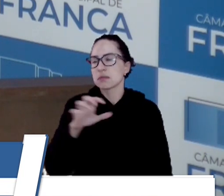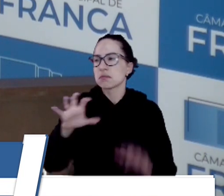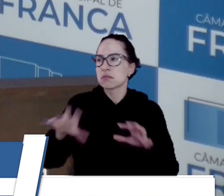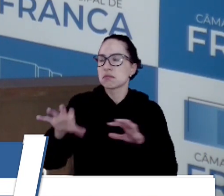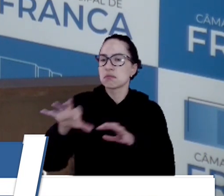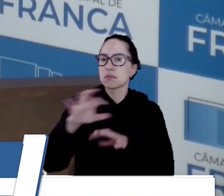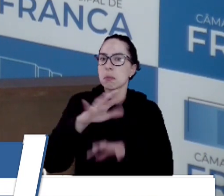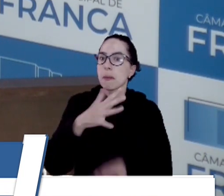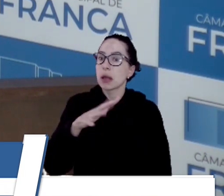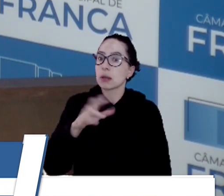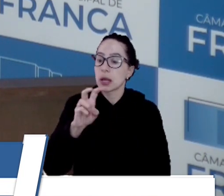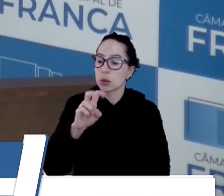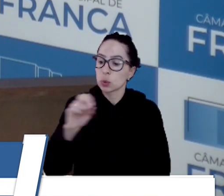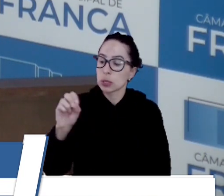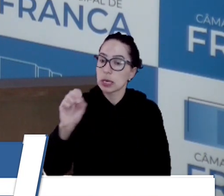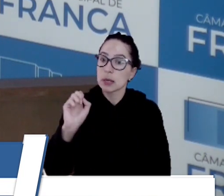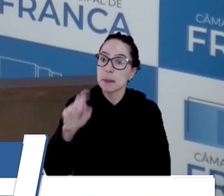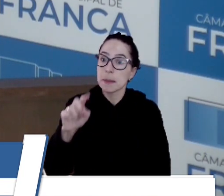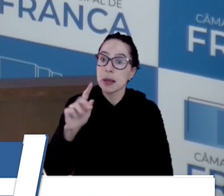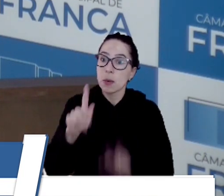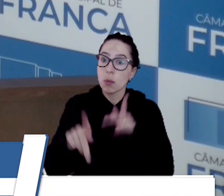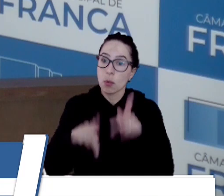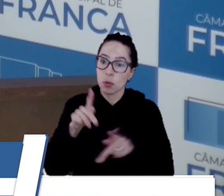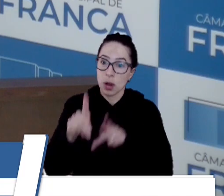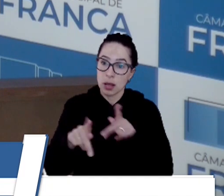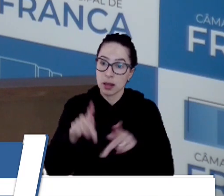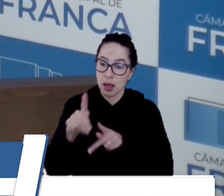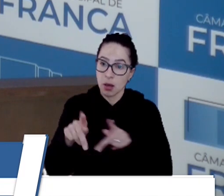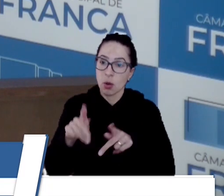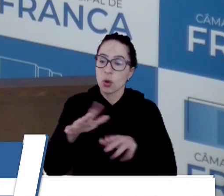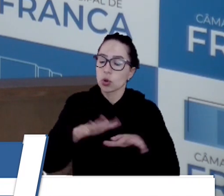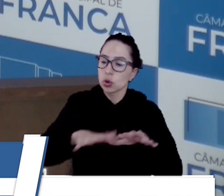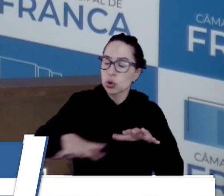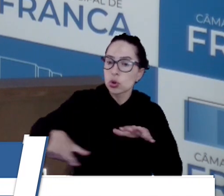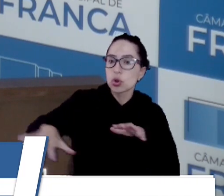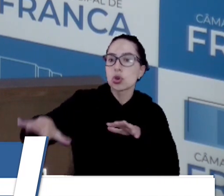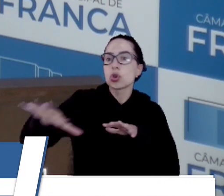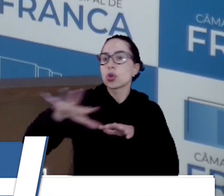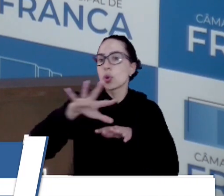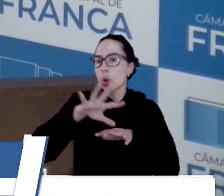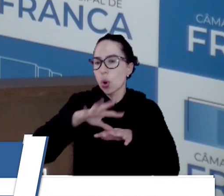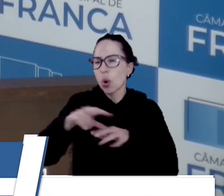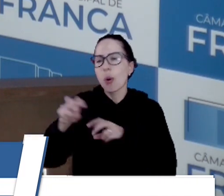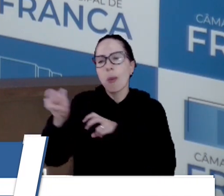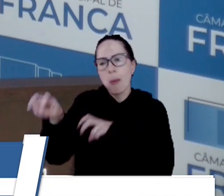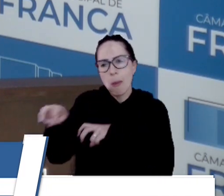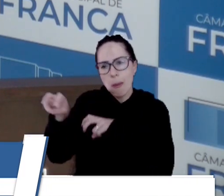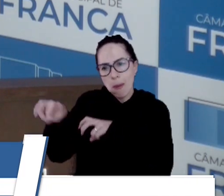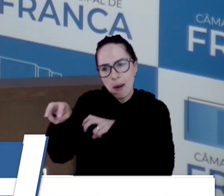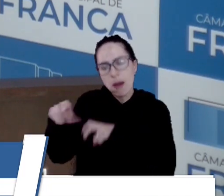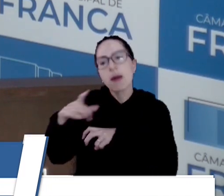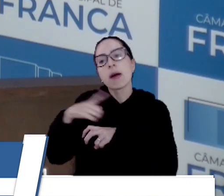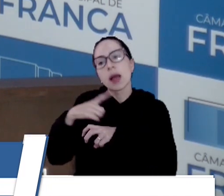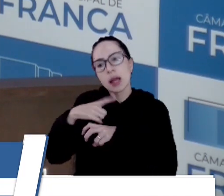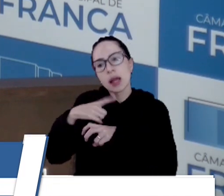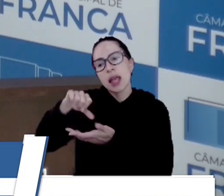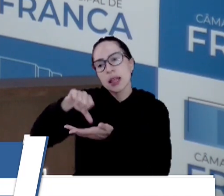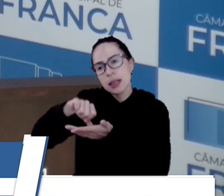500 mil habitantes, onde todos os cantos, até mesmo nas roças, possuem centro espírita.